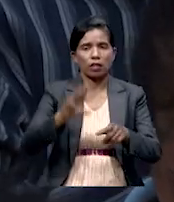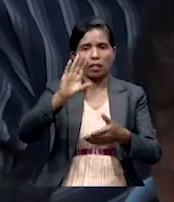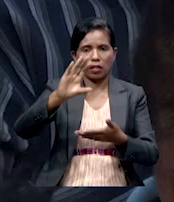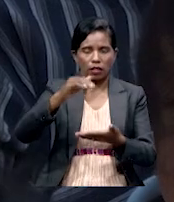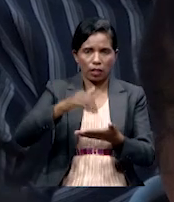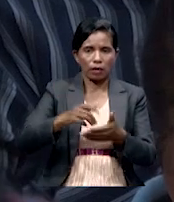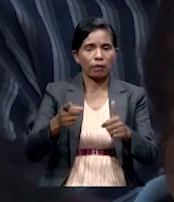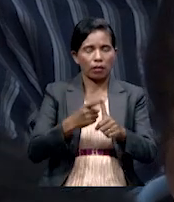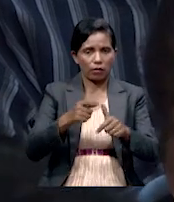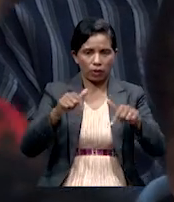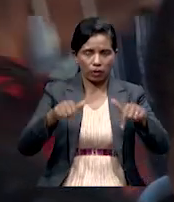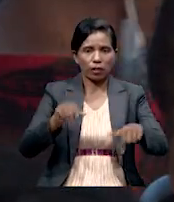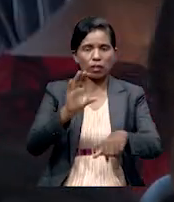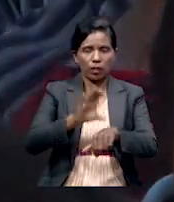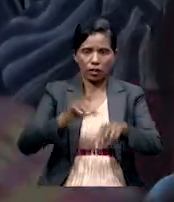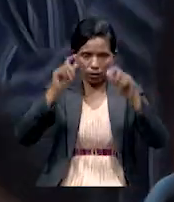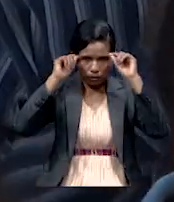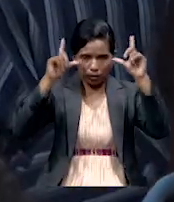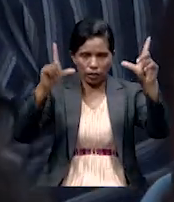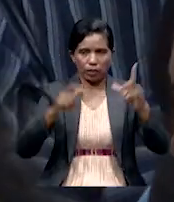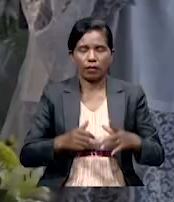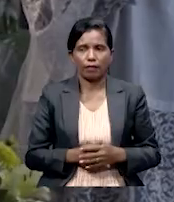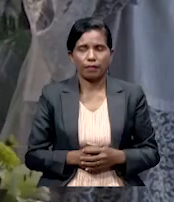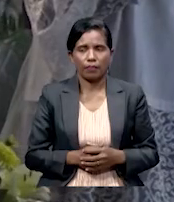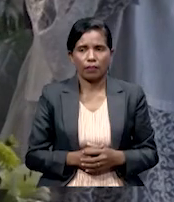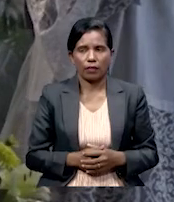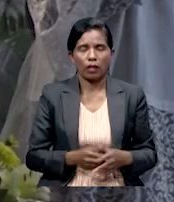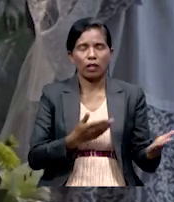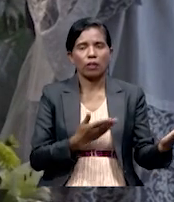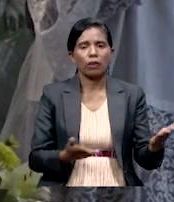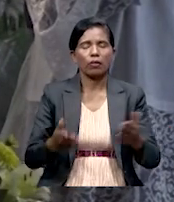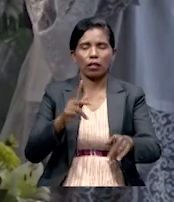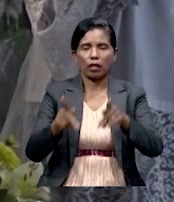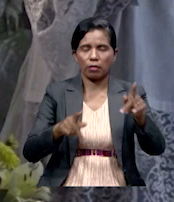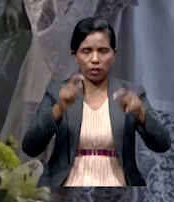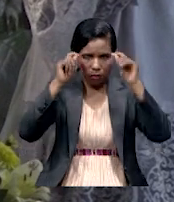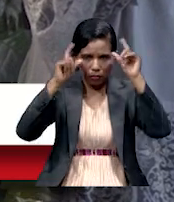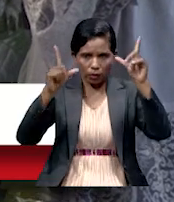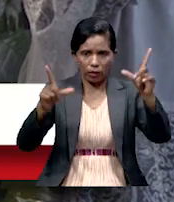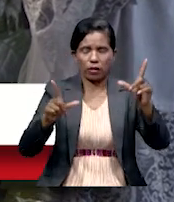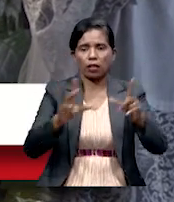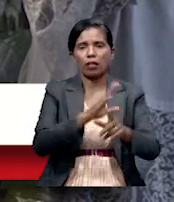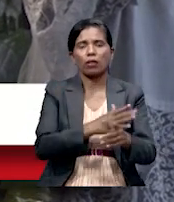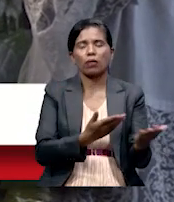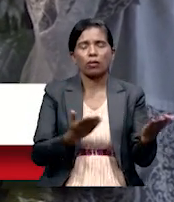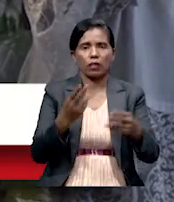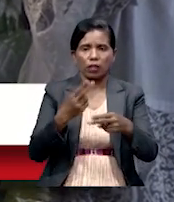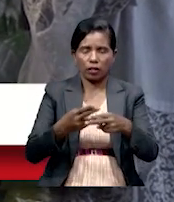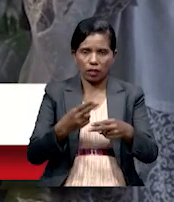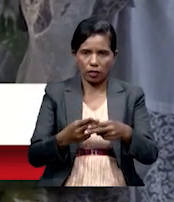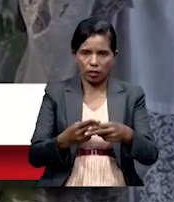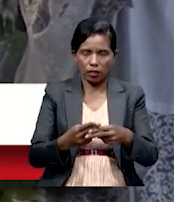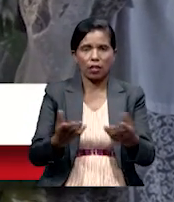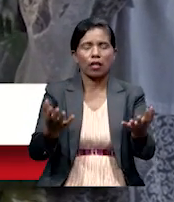creda católica Timor-Leste. Estranho católico de Laran, no povo Timor-Leste, nia, a cara